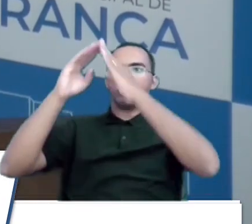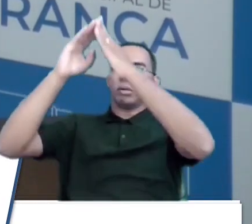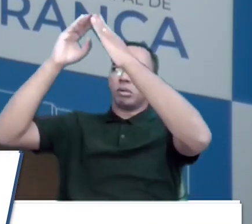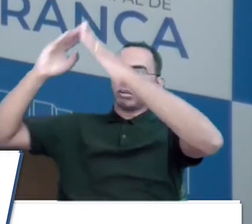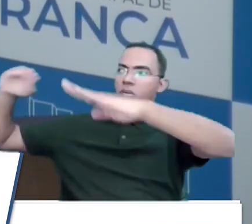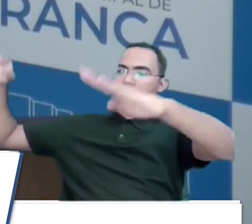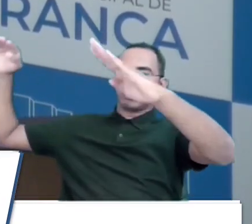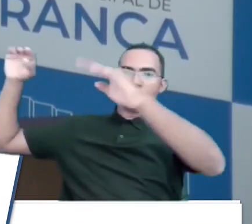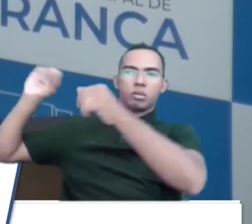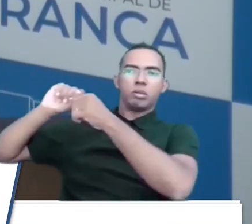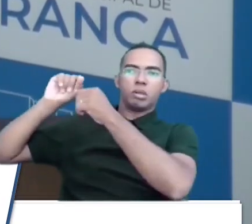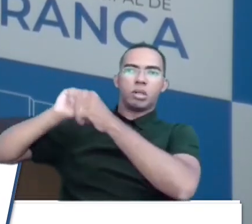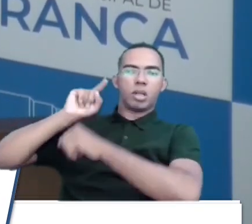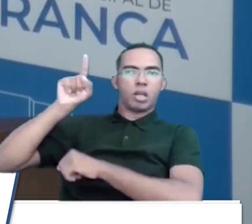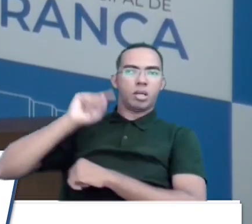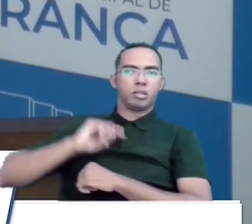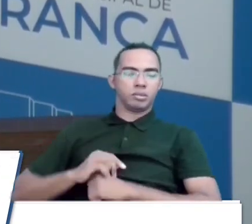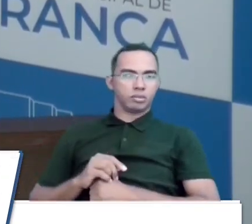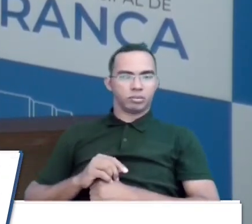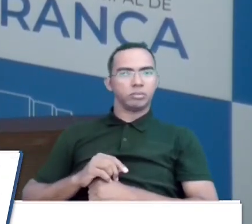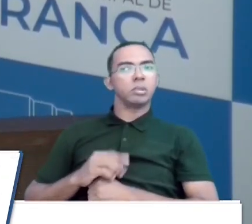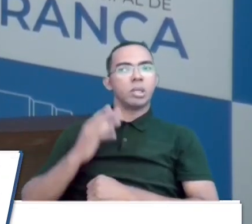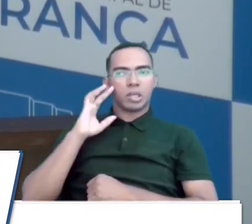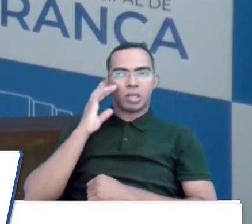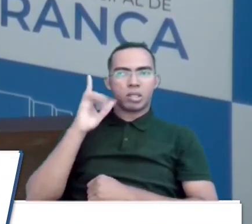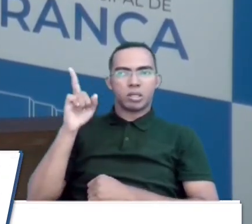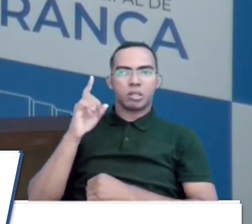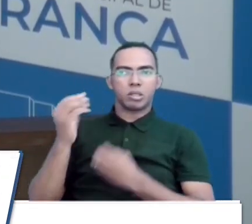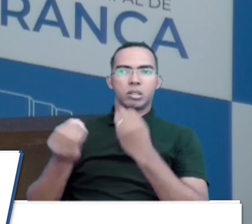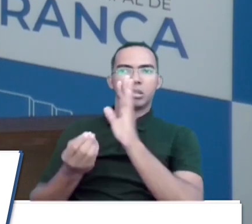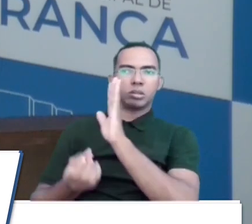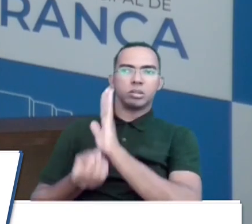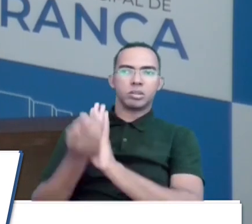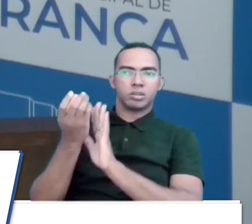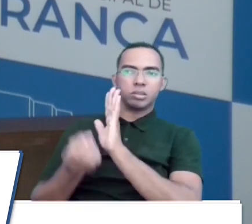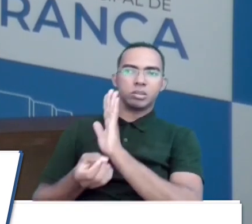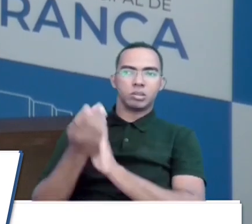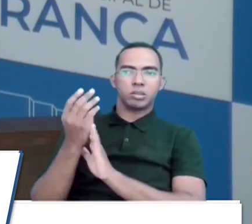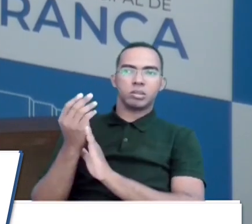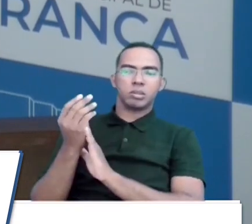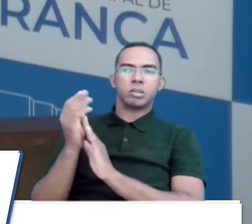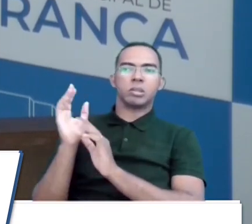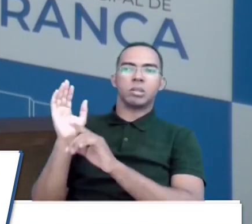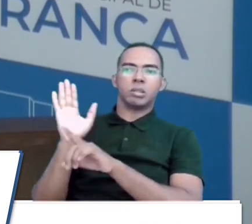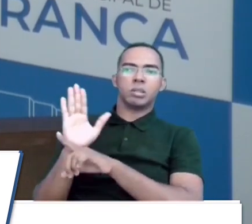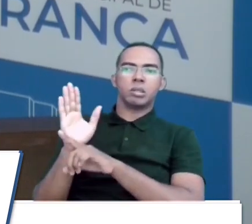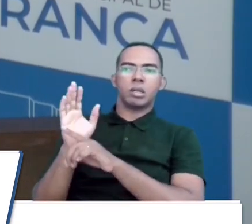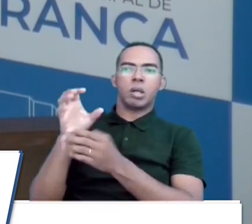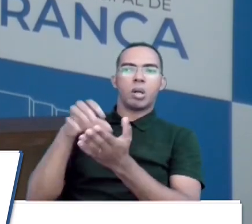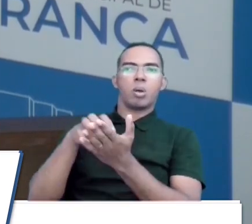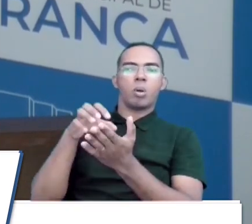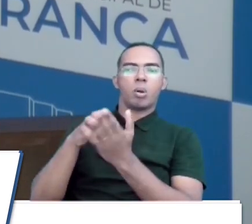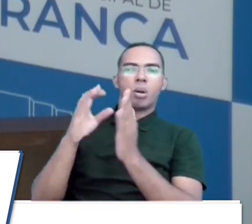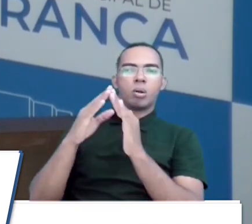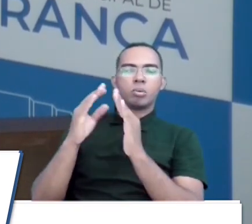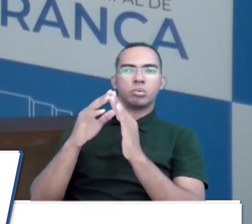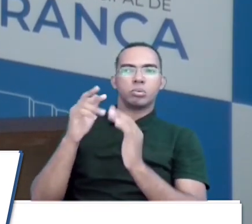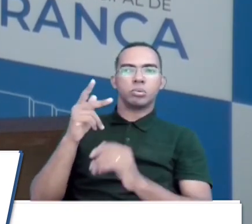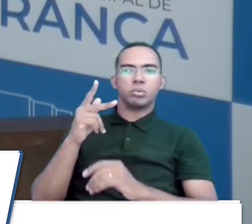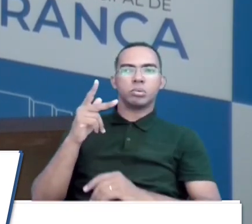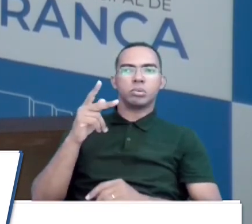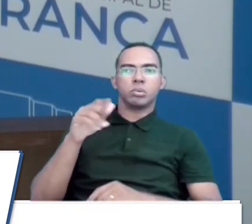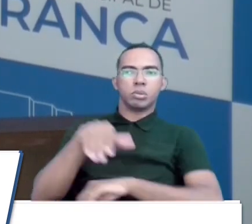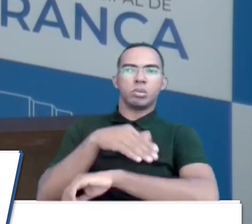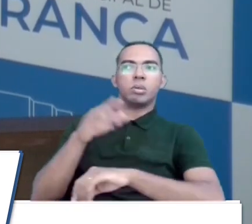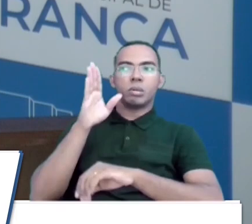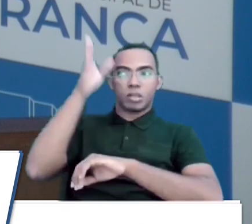fazem lá na porta lá. Eu acho que aquilo ali, como foi criado para atender o morador de rua, eles deveriam ficar lá